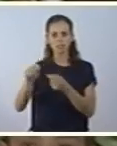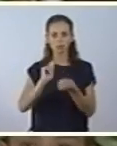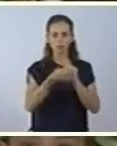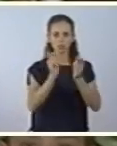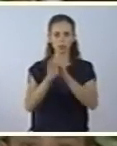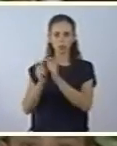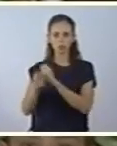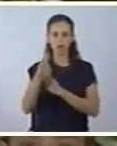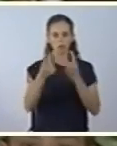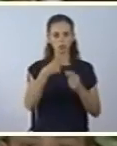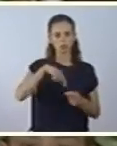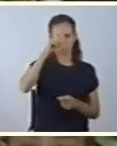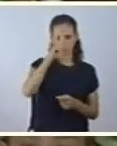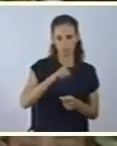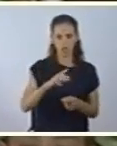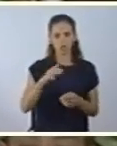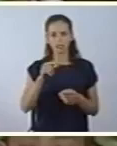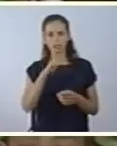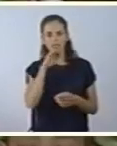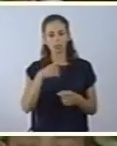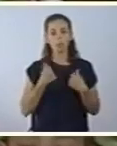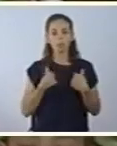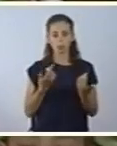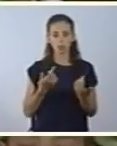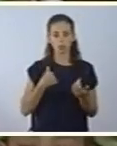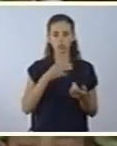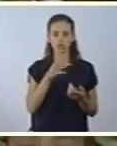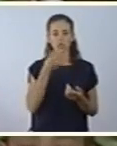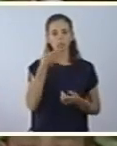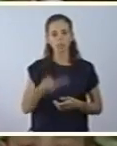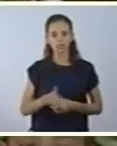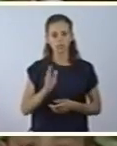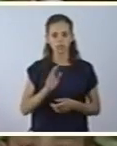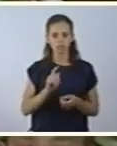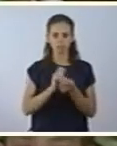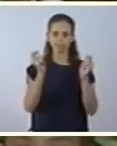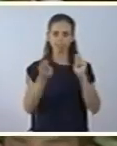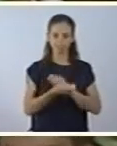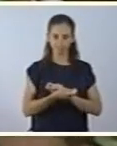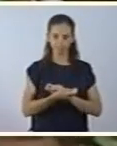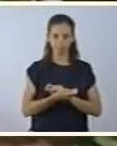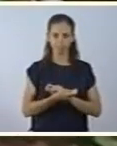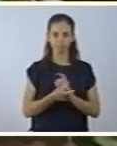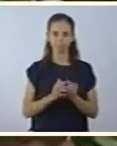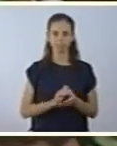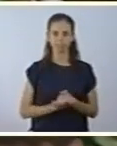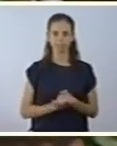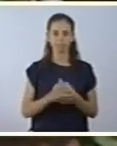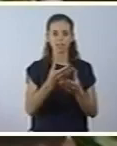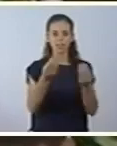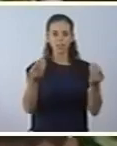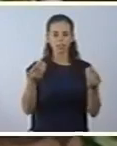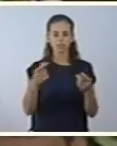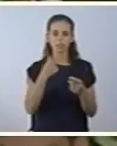alguns de nós sabemos, ou da nossa família, ou até mesmo nós, passamos por esta experiência de transfiguração, como tantos